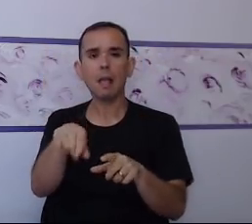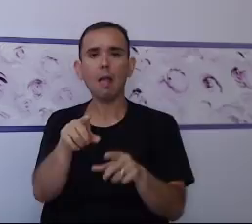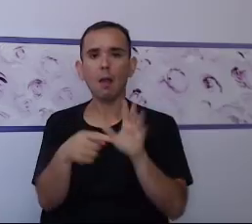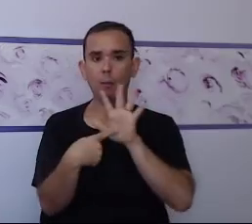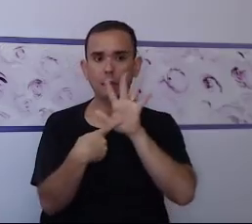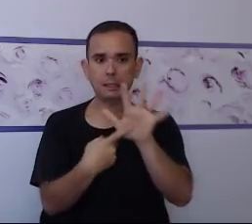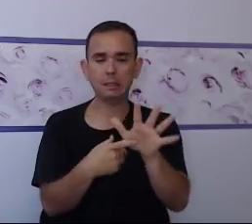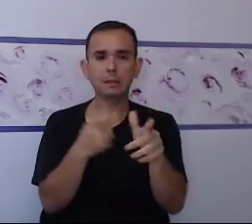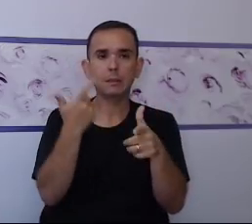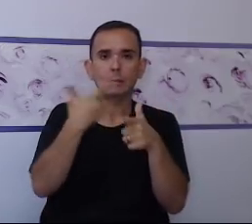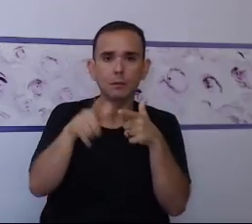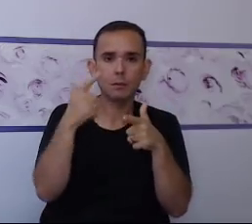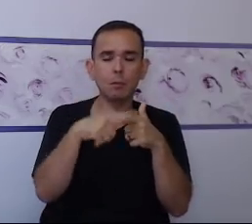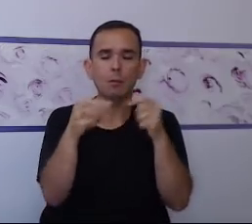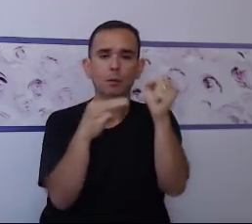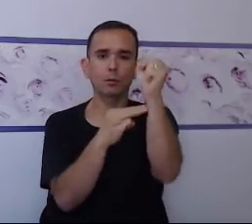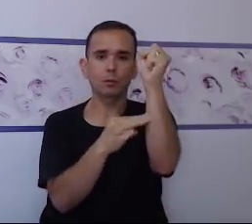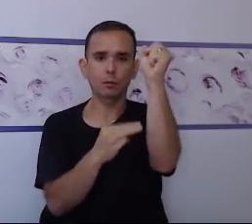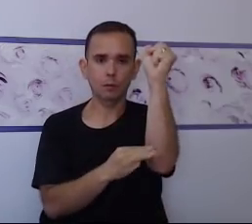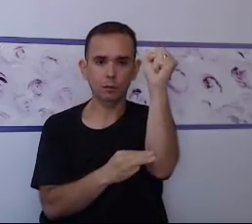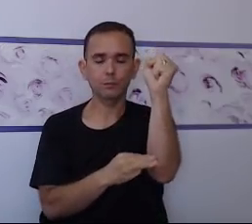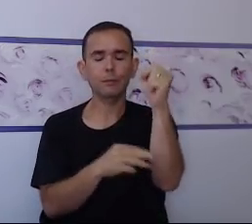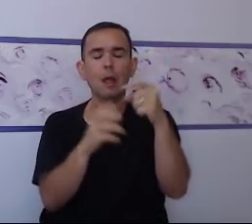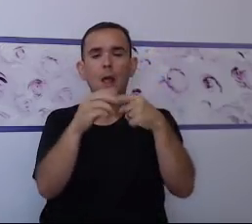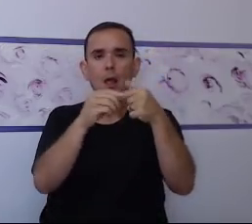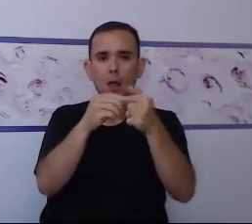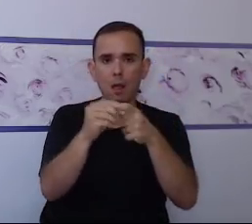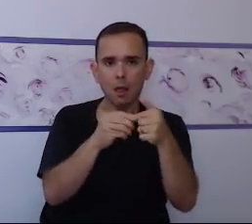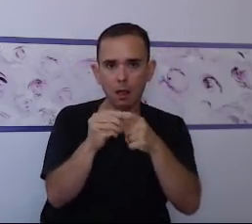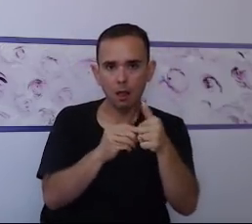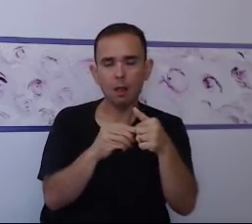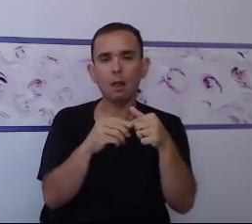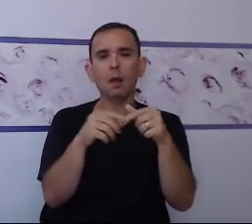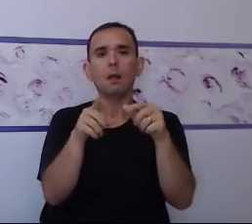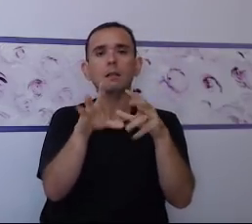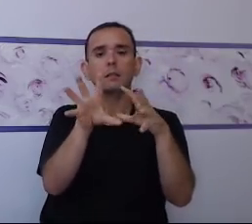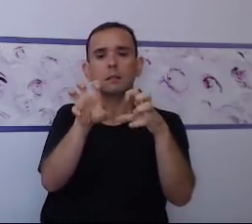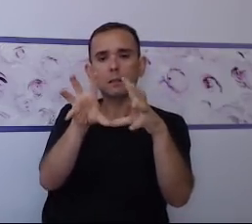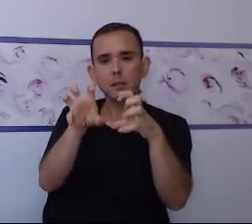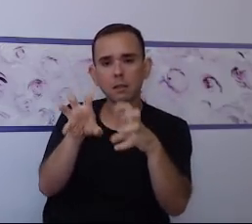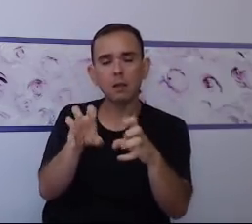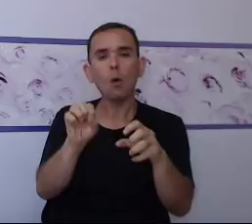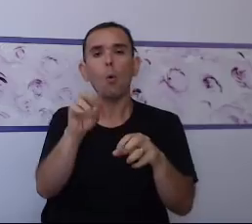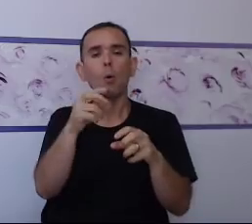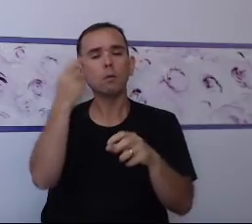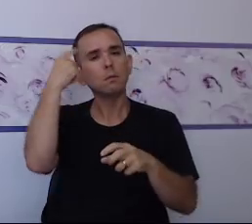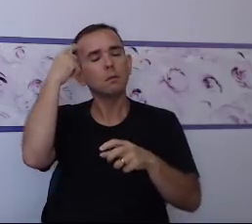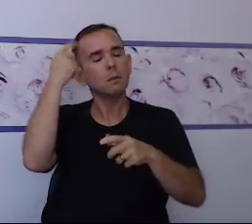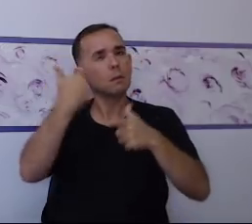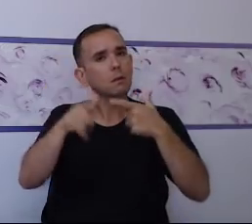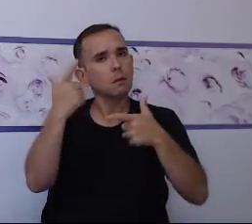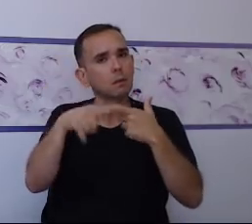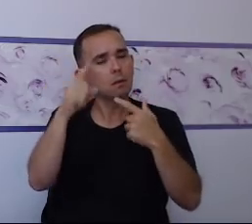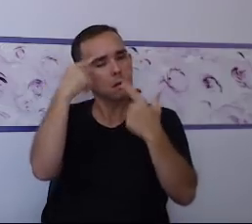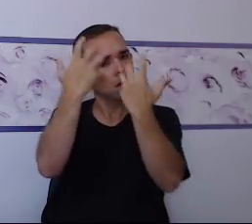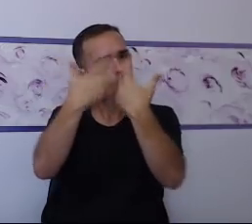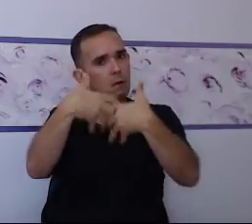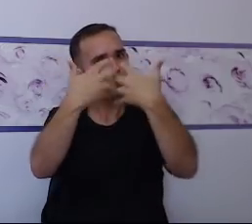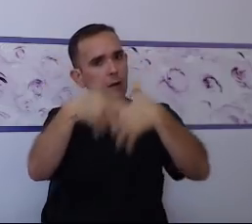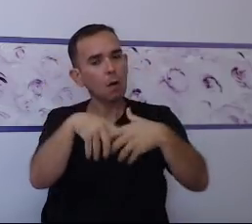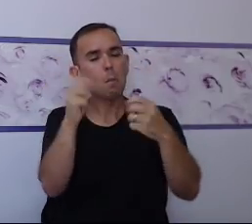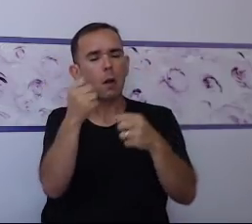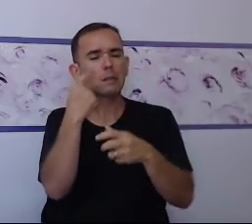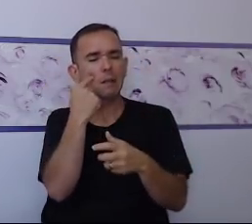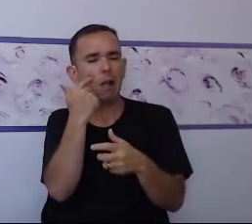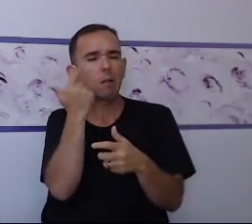apresentam alterações musculares, ortopédicas, articulares ou neurológicas, que podem comprometer